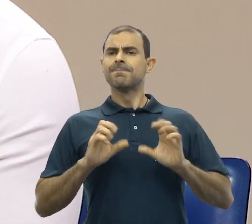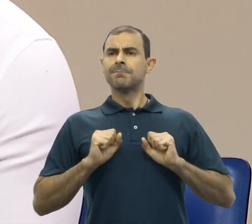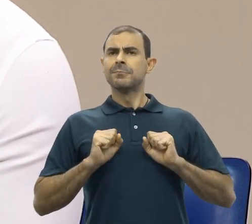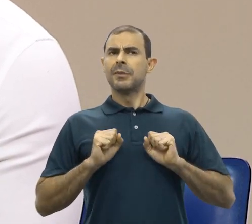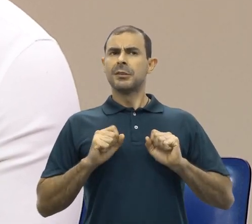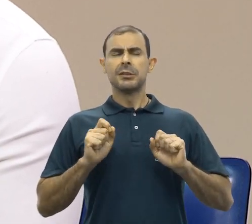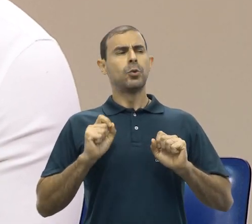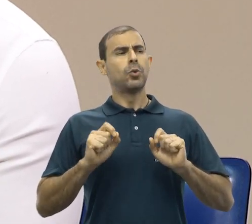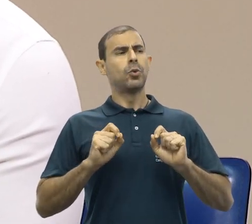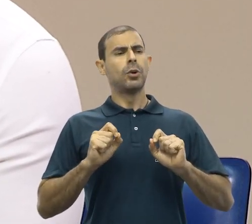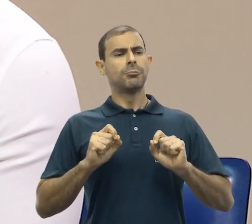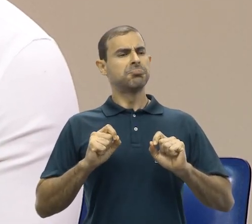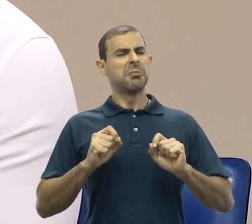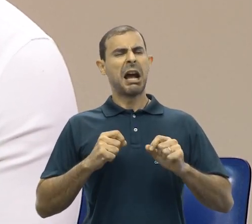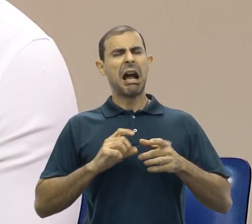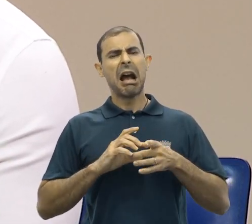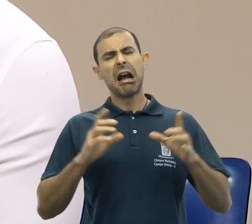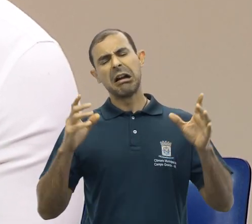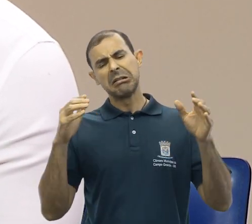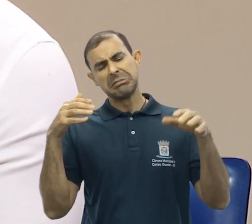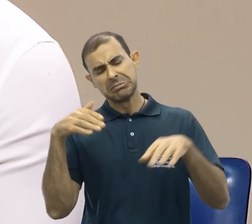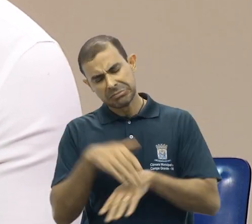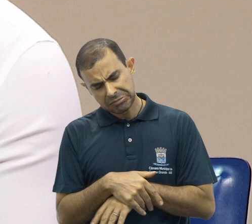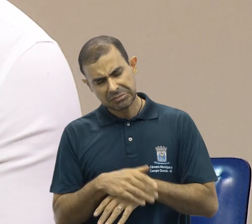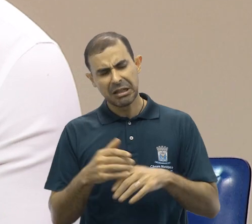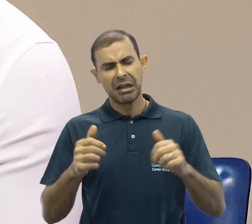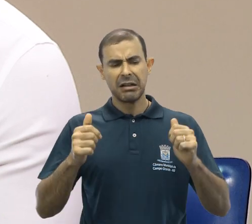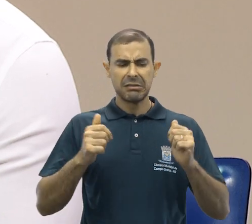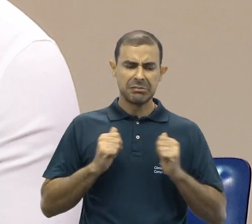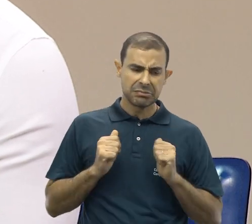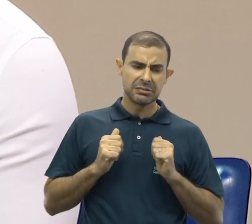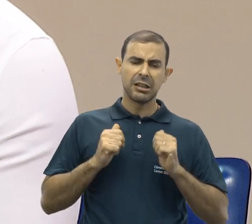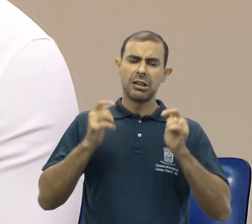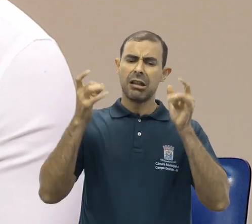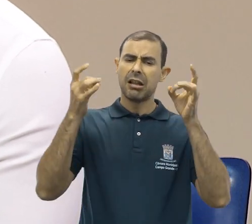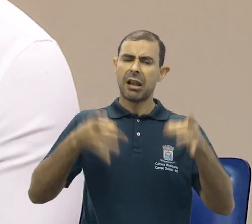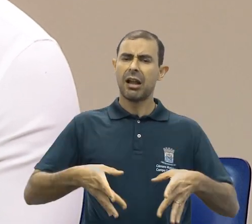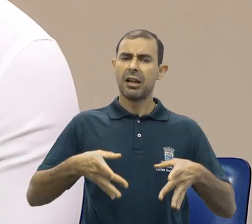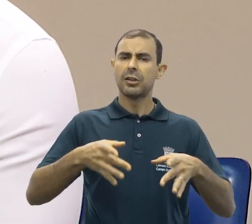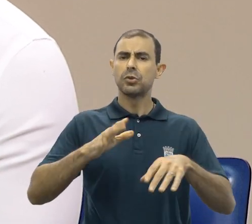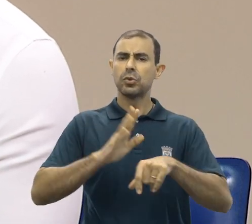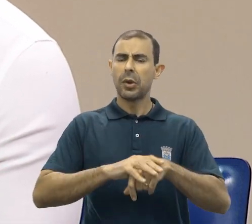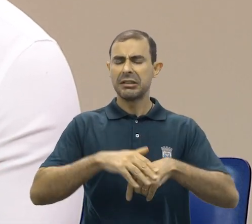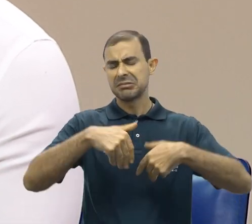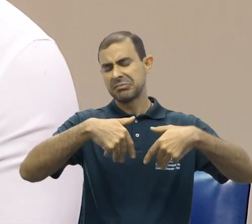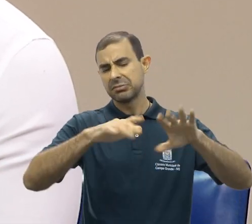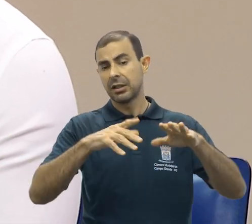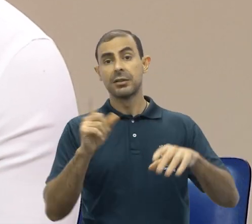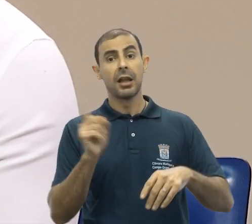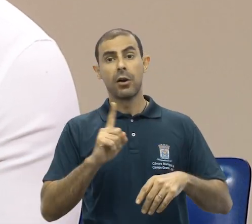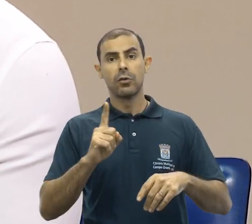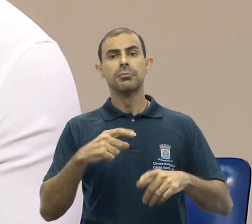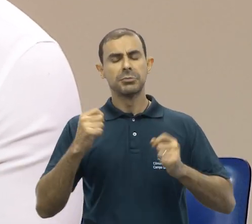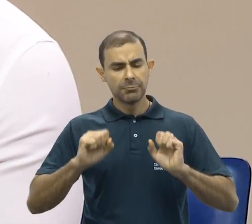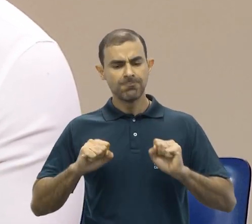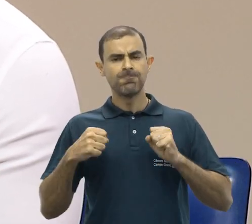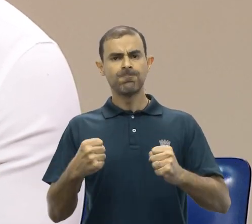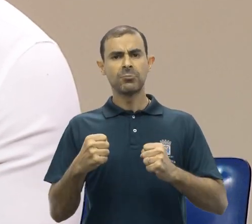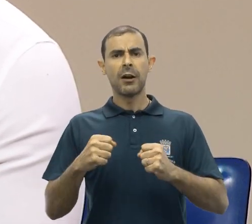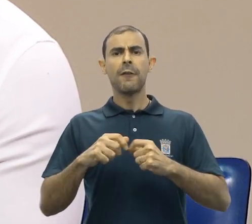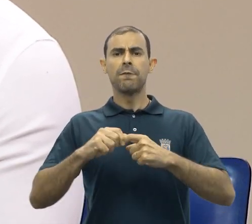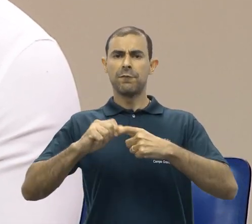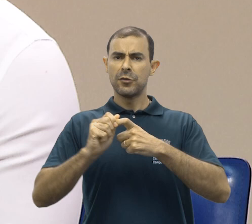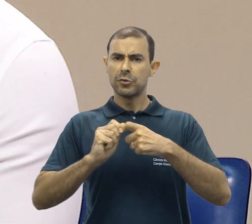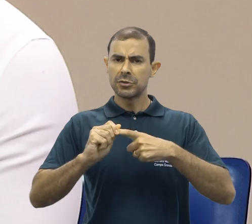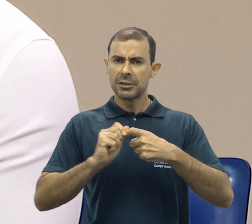e não se entregue à doença, né? Ele siga em frente e principalmente ele faça a fisioterapia, o